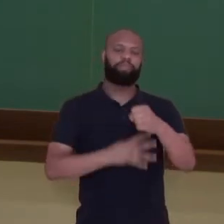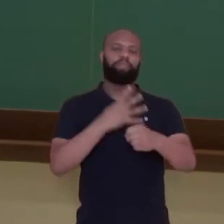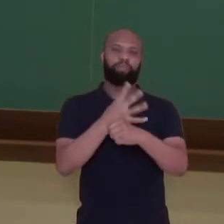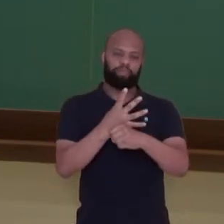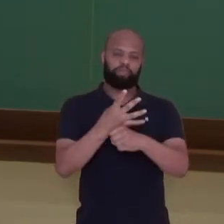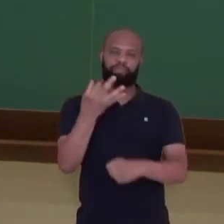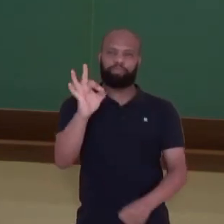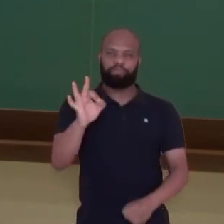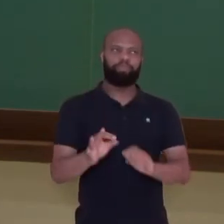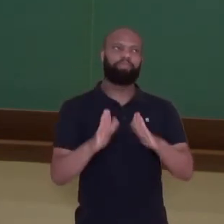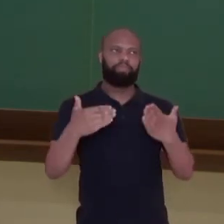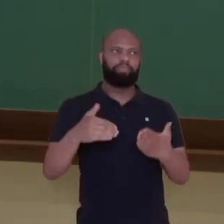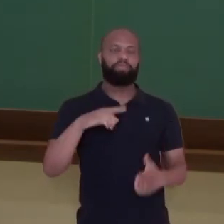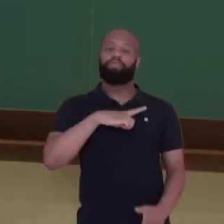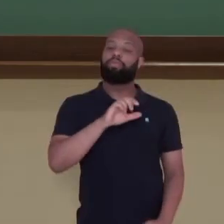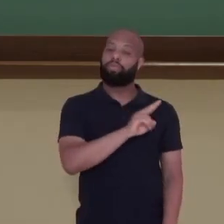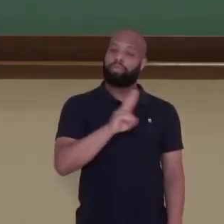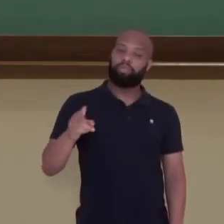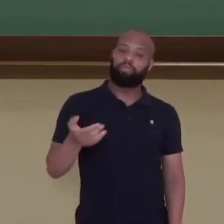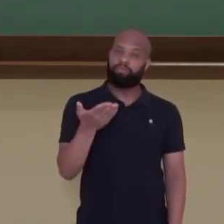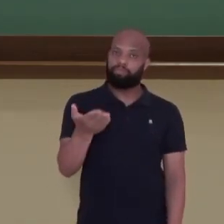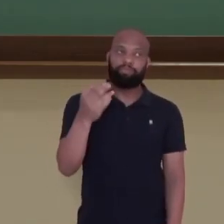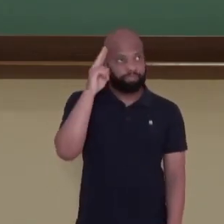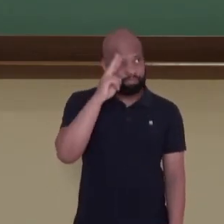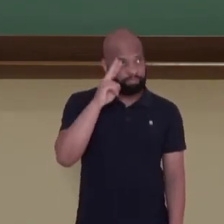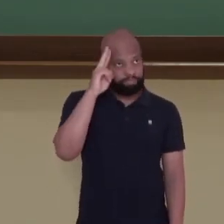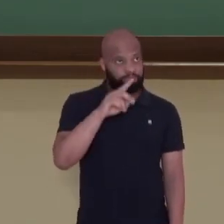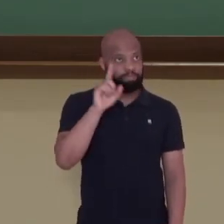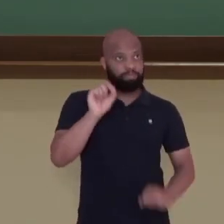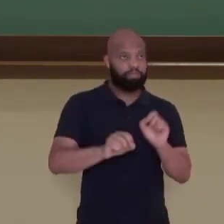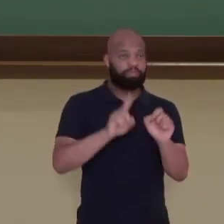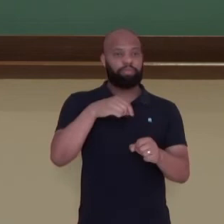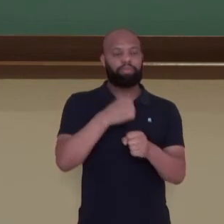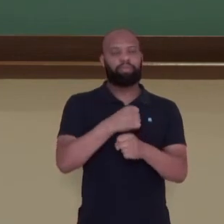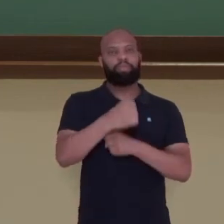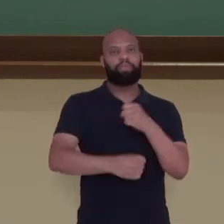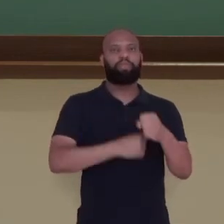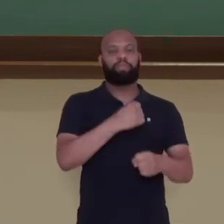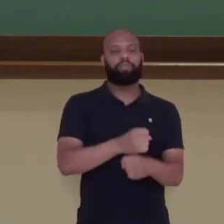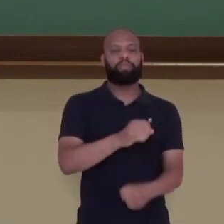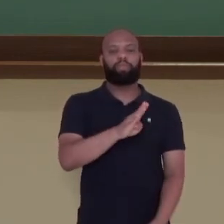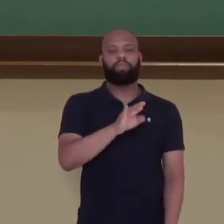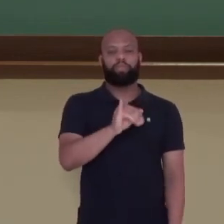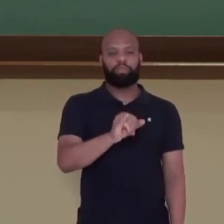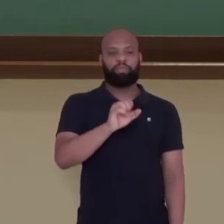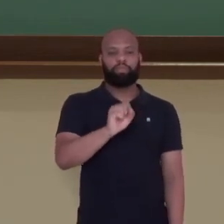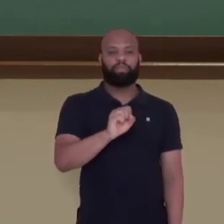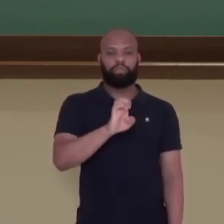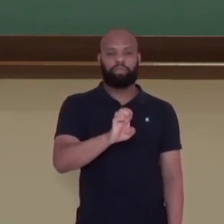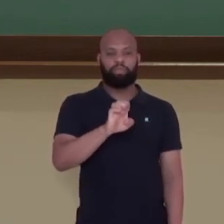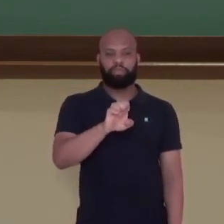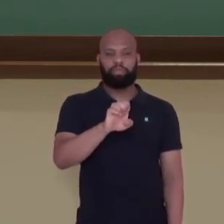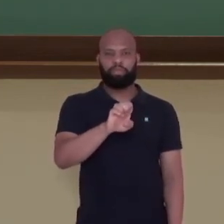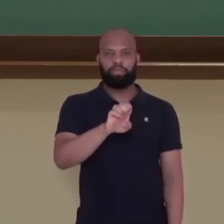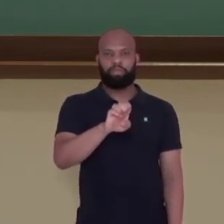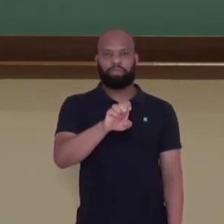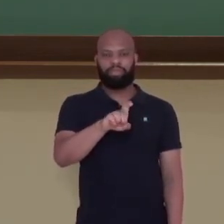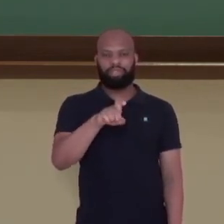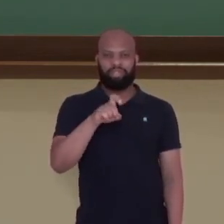4 anos, que nós damos um nome. Lembra? Ano bissexto. Toda a